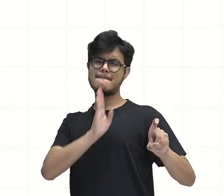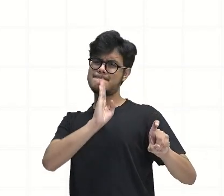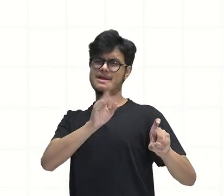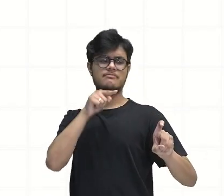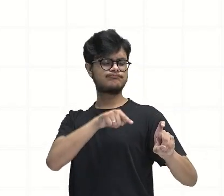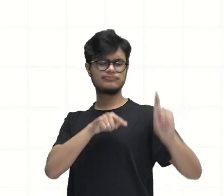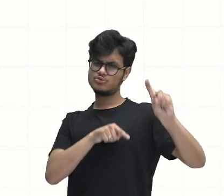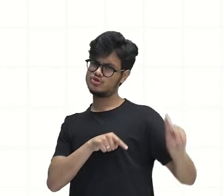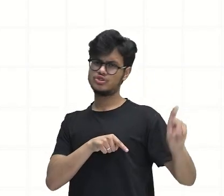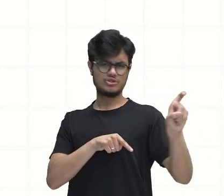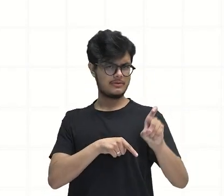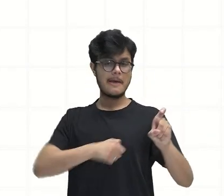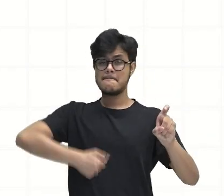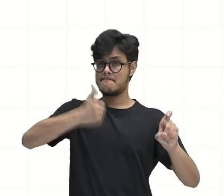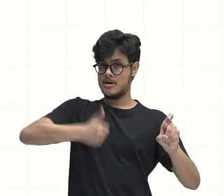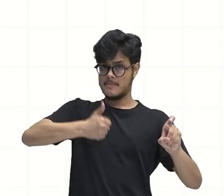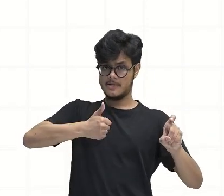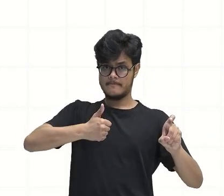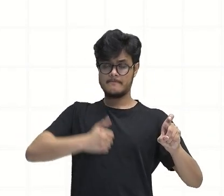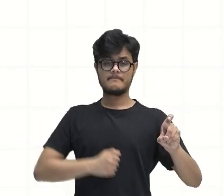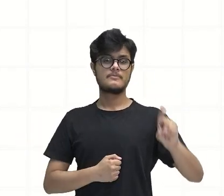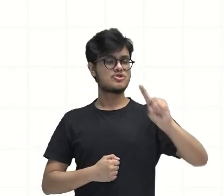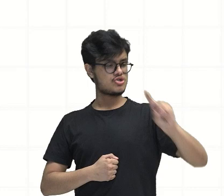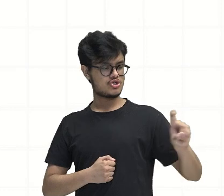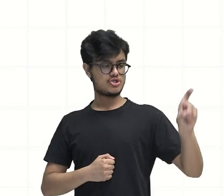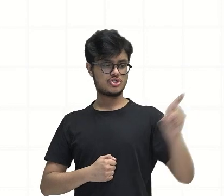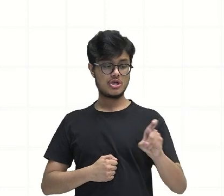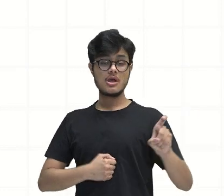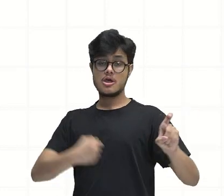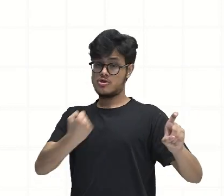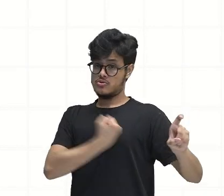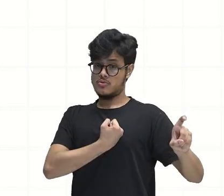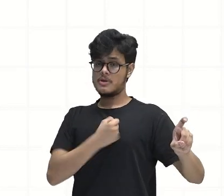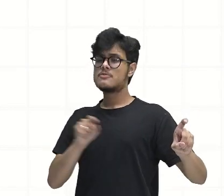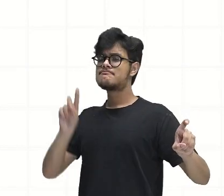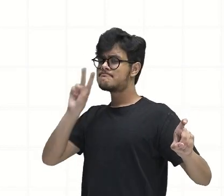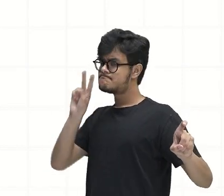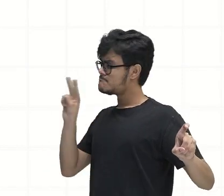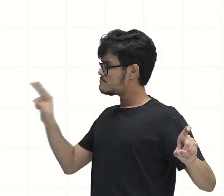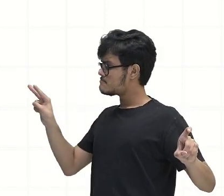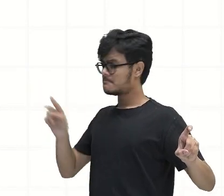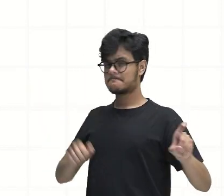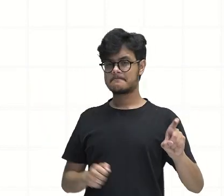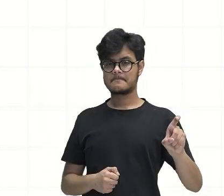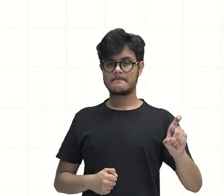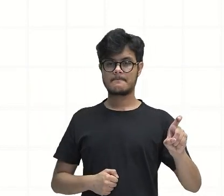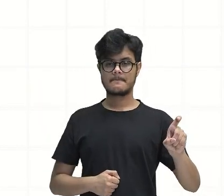bom? Sempre eu vou determinar nas coordenadas, sempre primeiro o x. Então, vai ficar